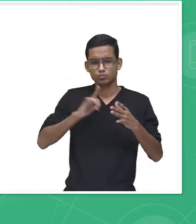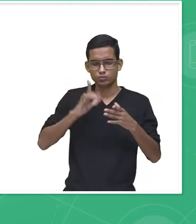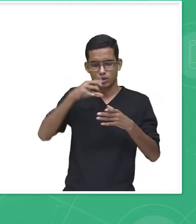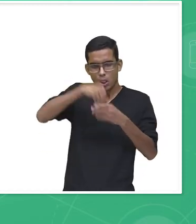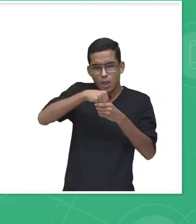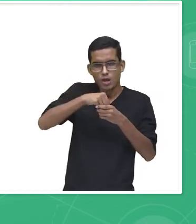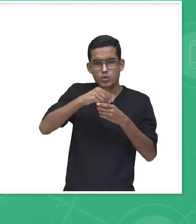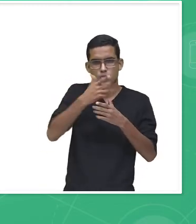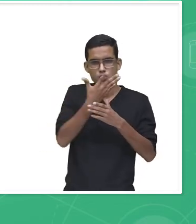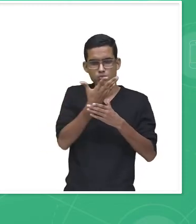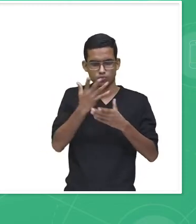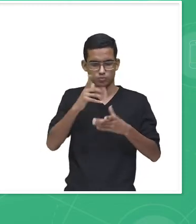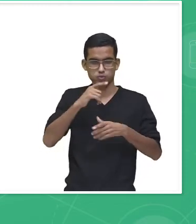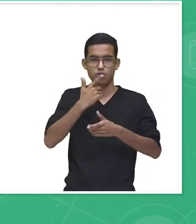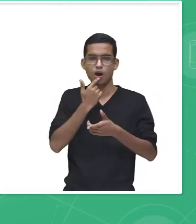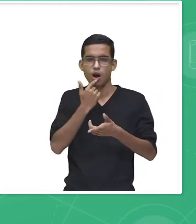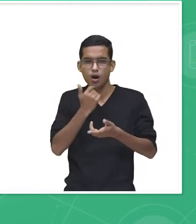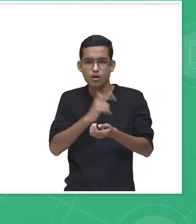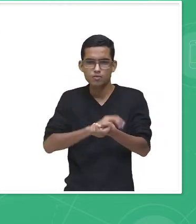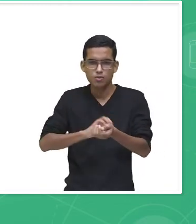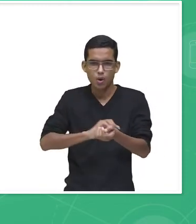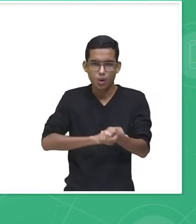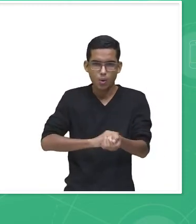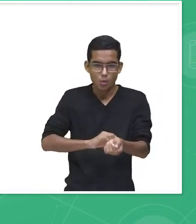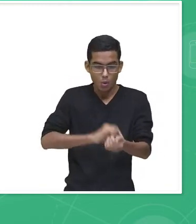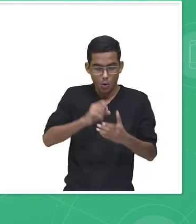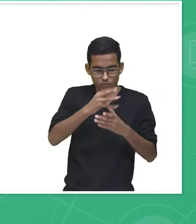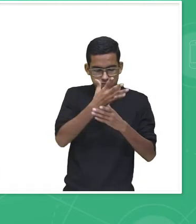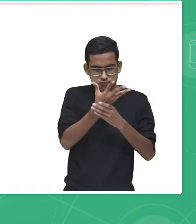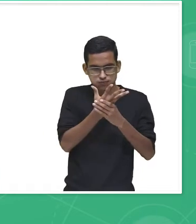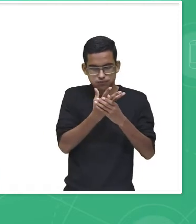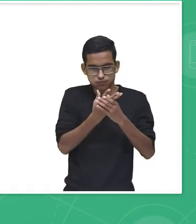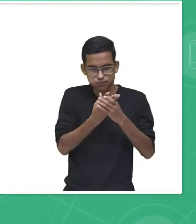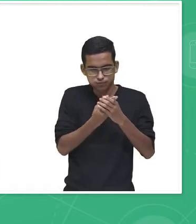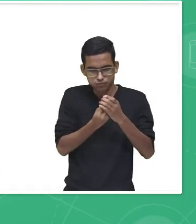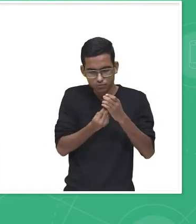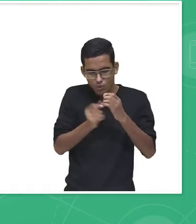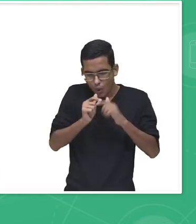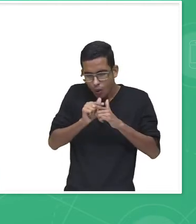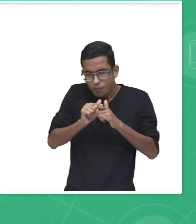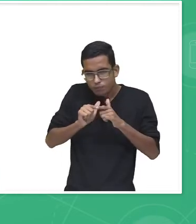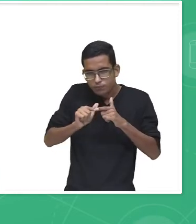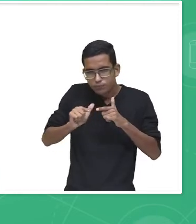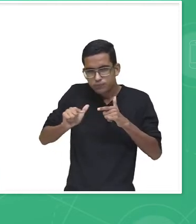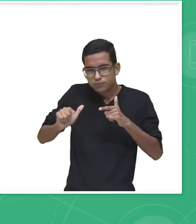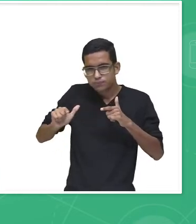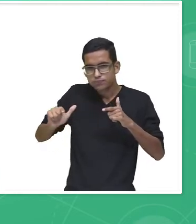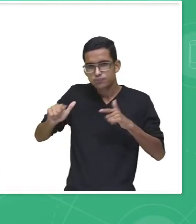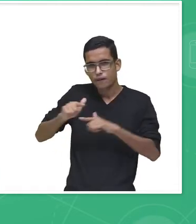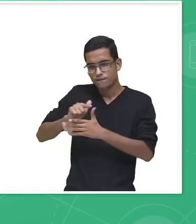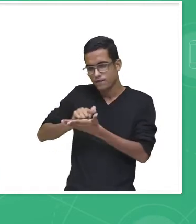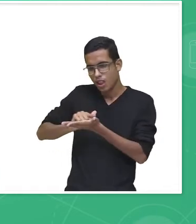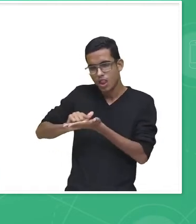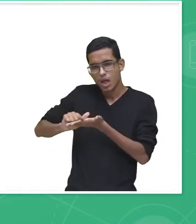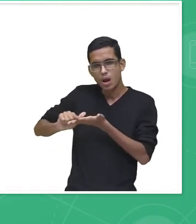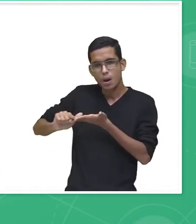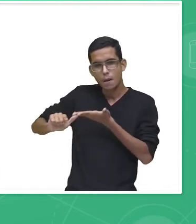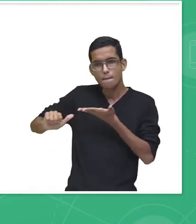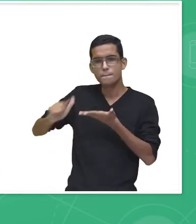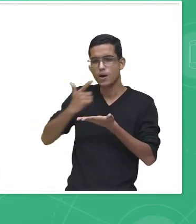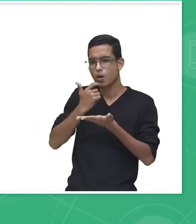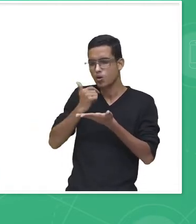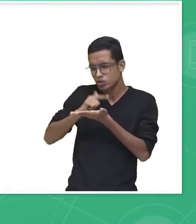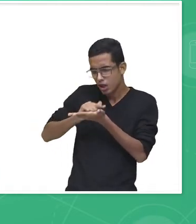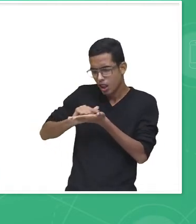a urina Tá bom a gente observa aí o rim direito rim esquerdo tem a filtração do sangue lá dentro então todo o